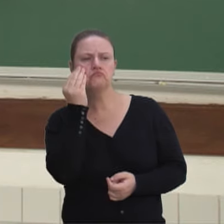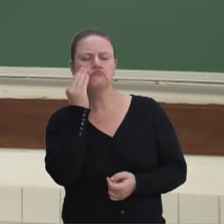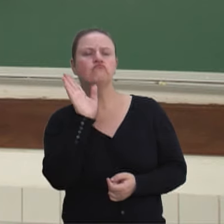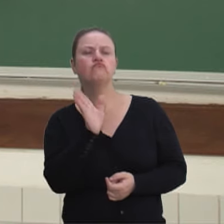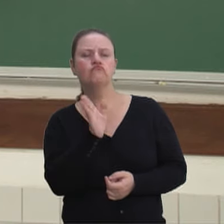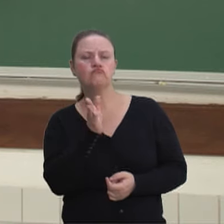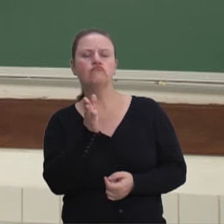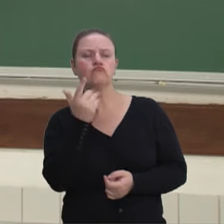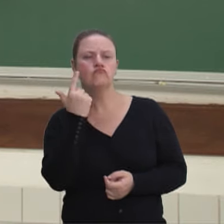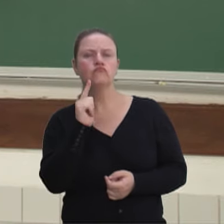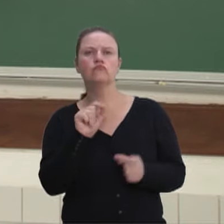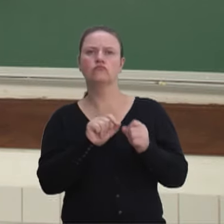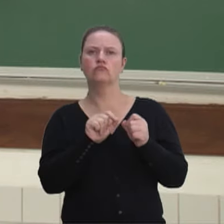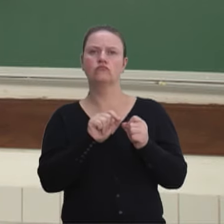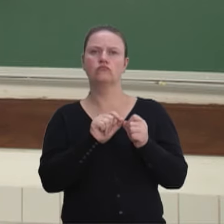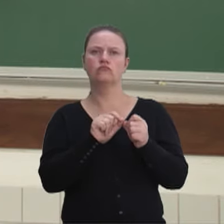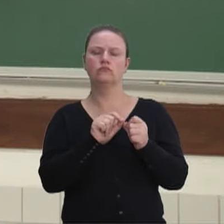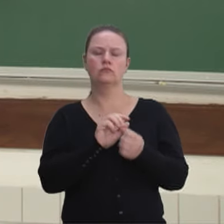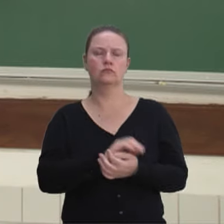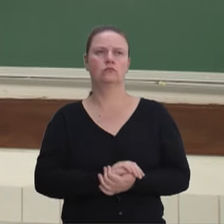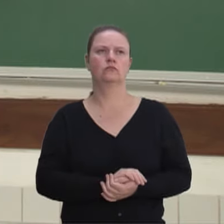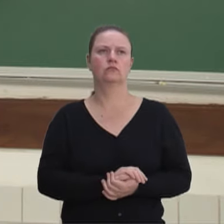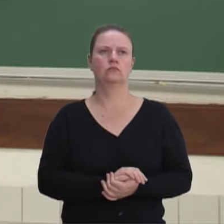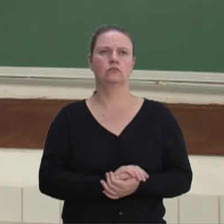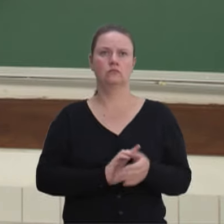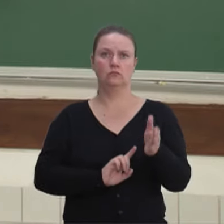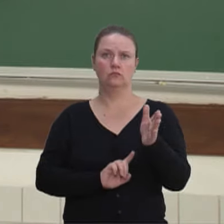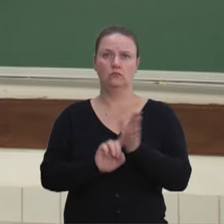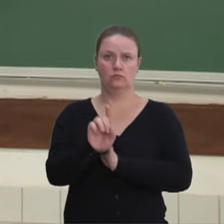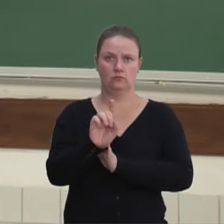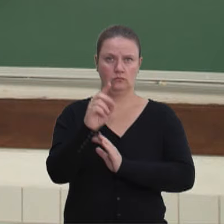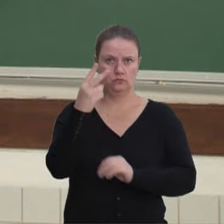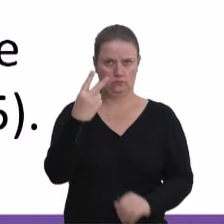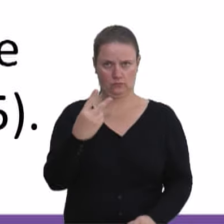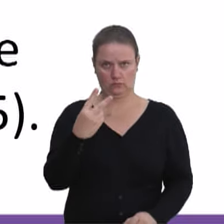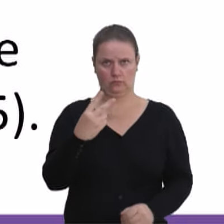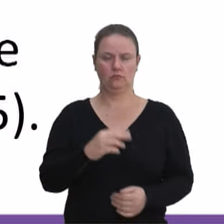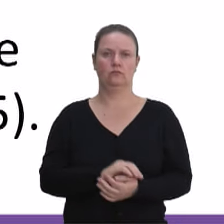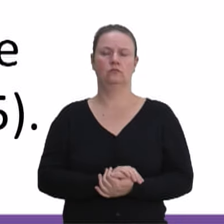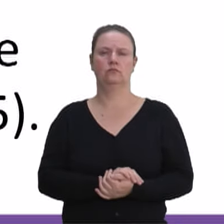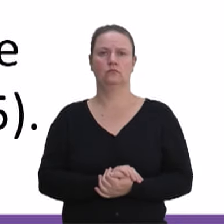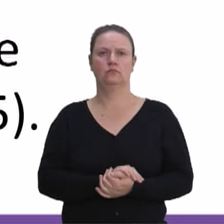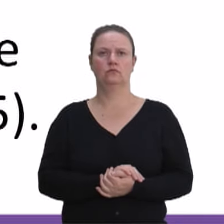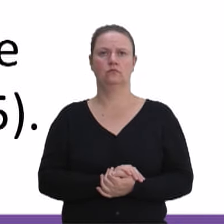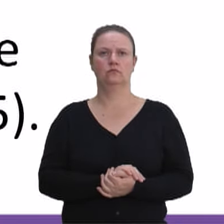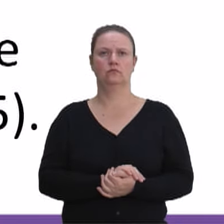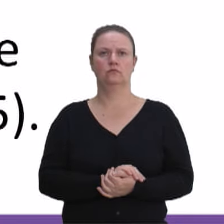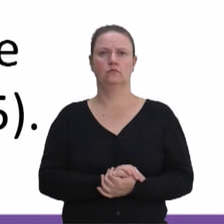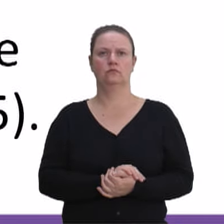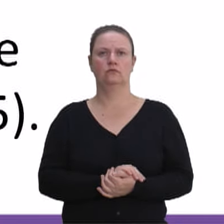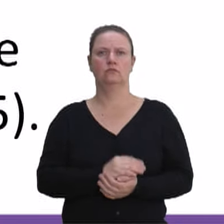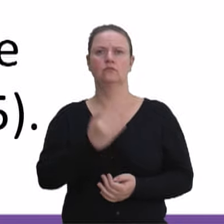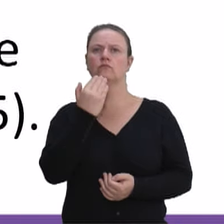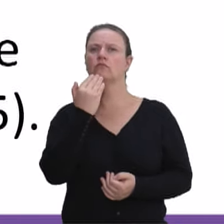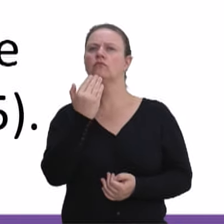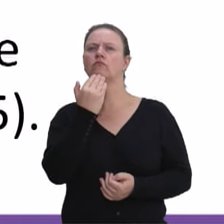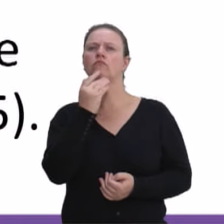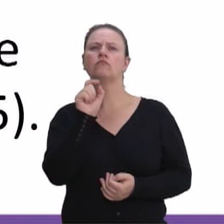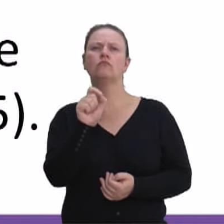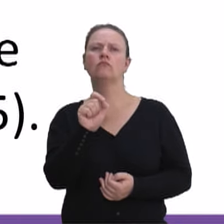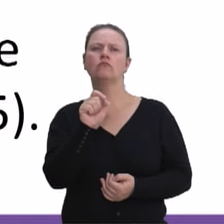da equação geral da reta. Questão número 2. Ela me pede a